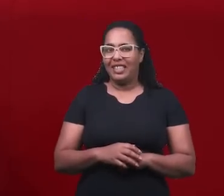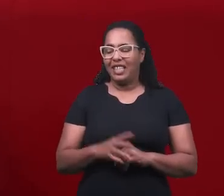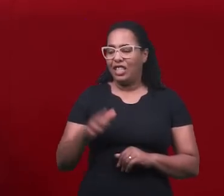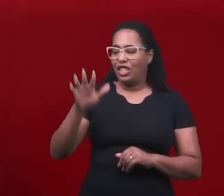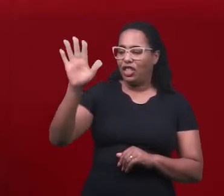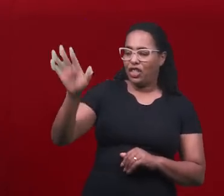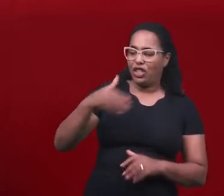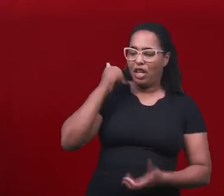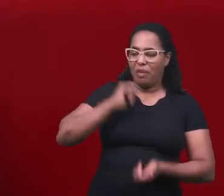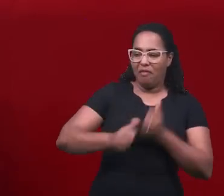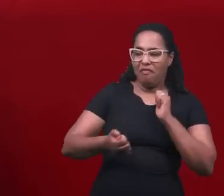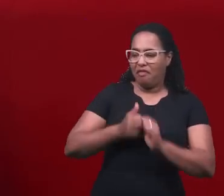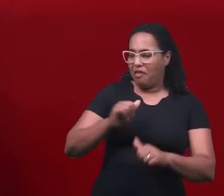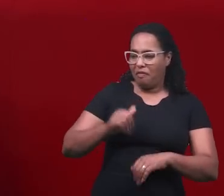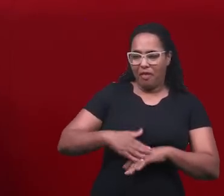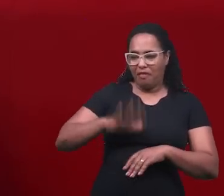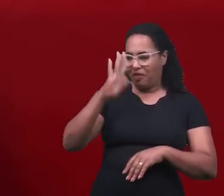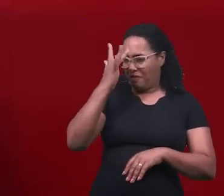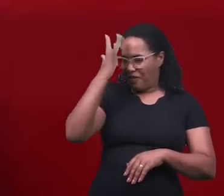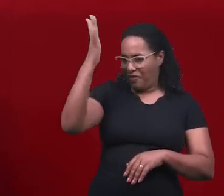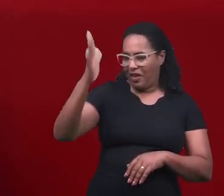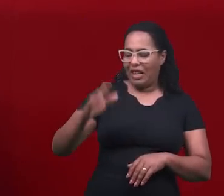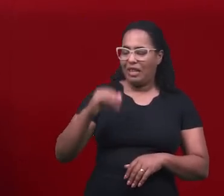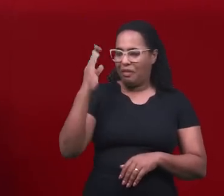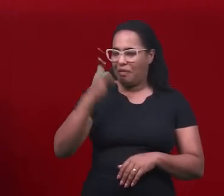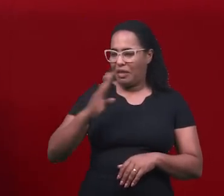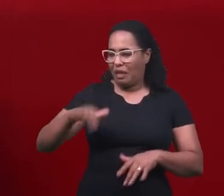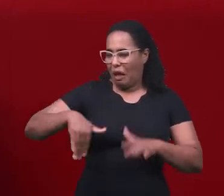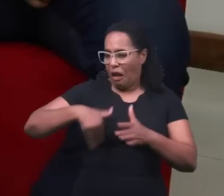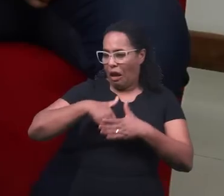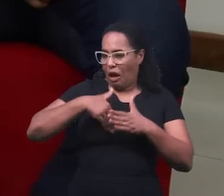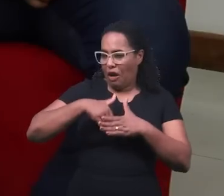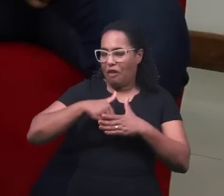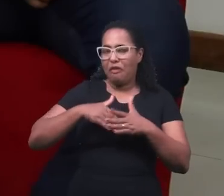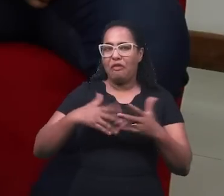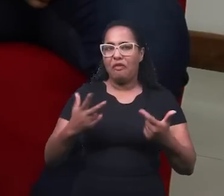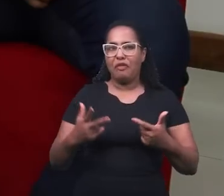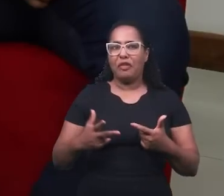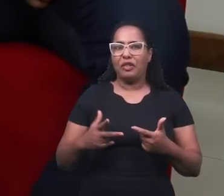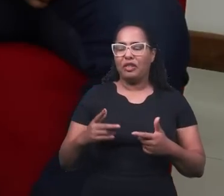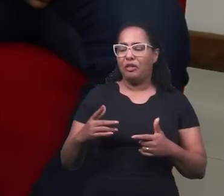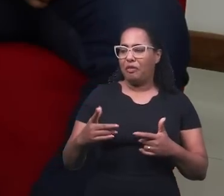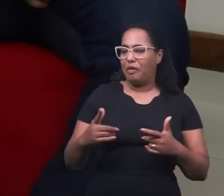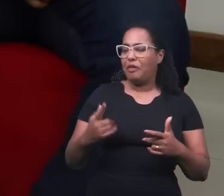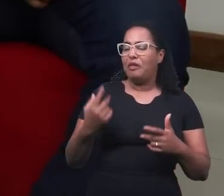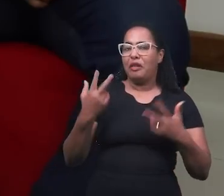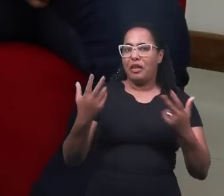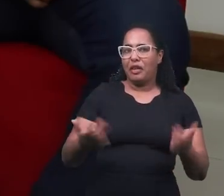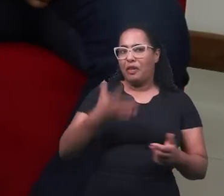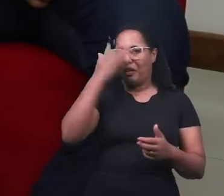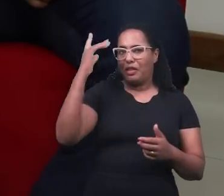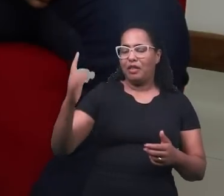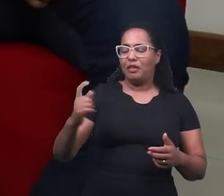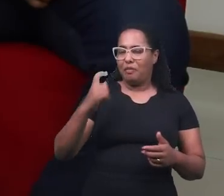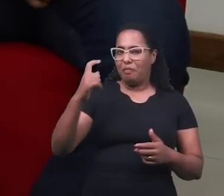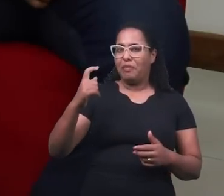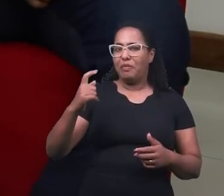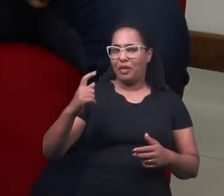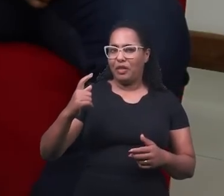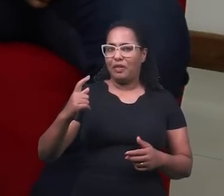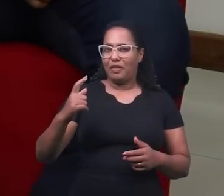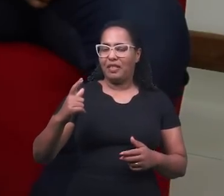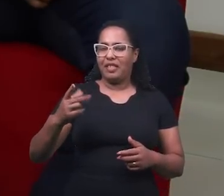já chama para jogar futebol e aí fica tudo mais fácil, né? Eles pensam que o brasileiro joga futebol igual as grandes